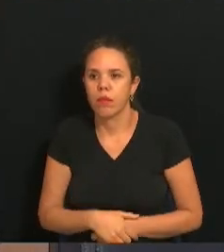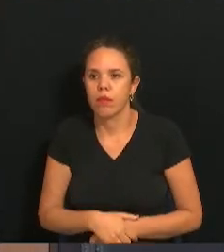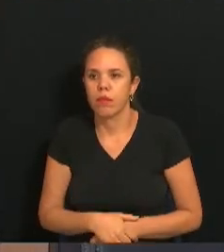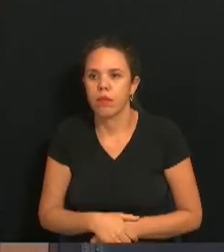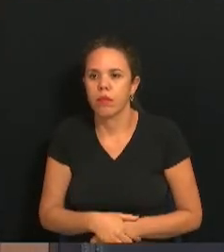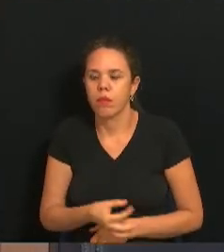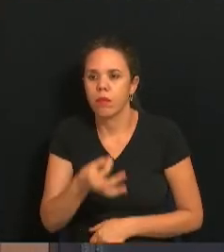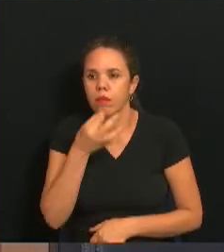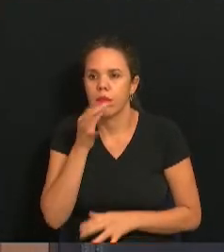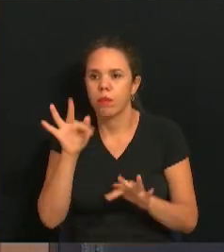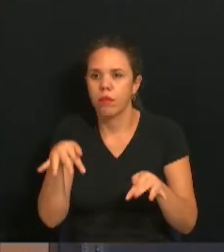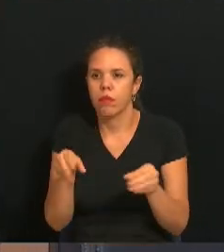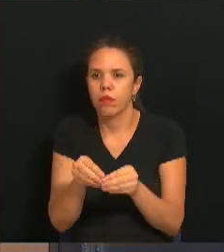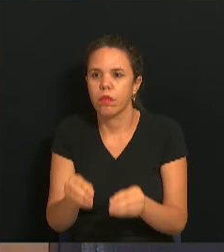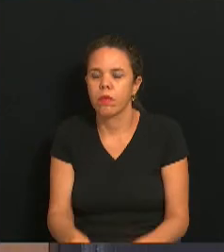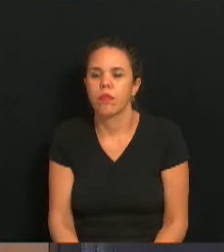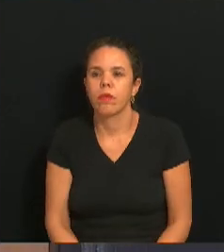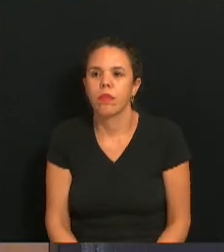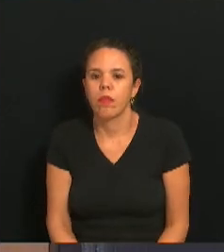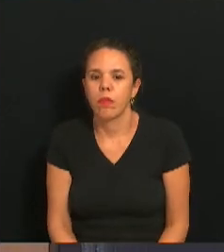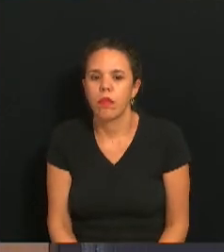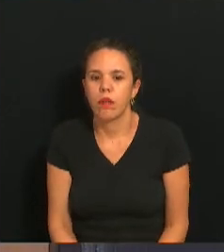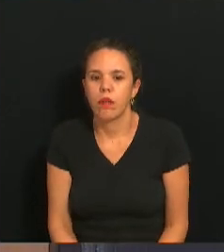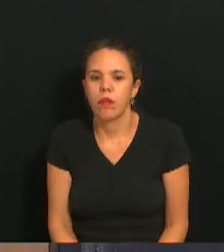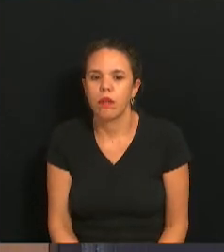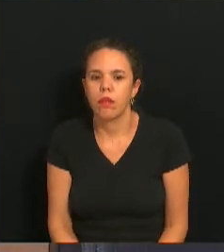as suas considerações finais aí, por gentileza.